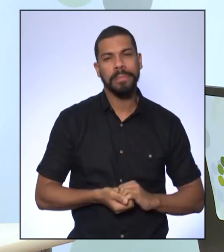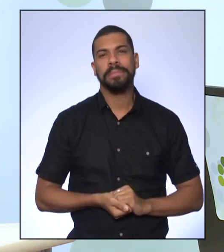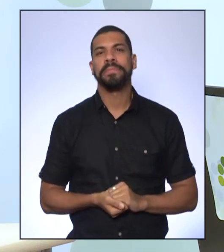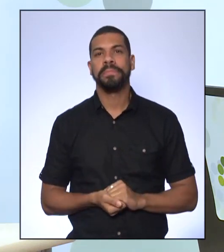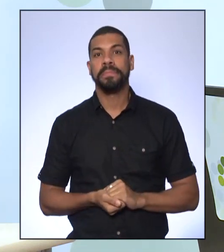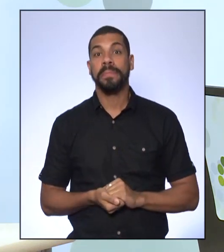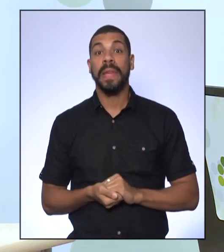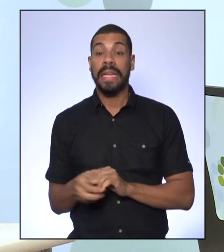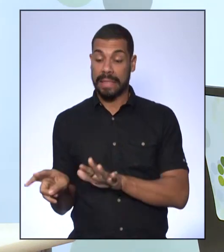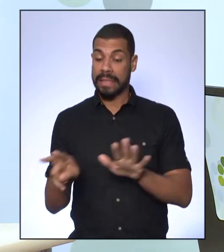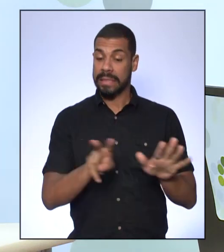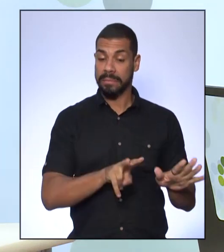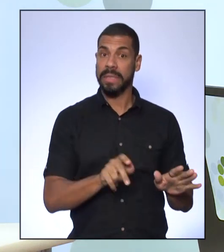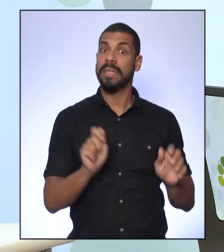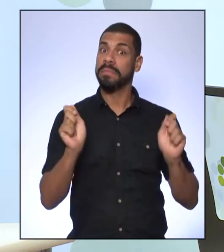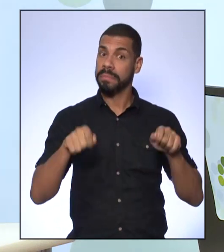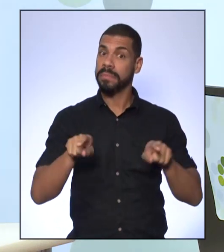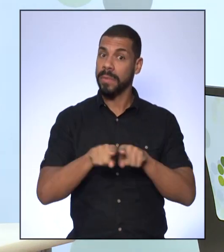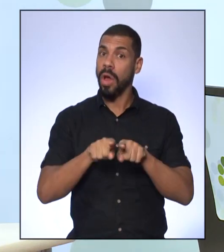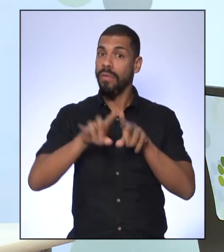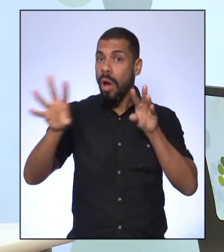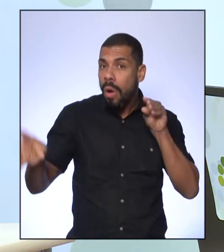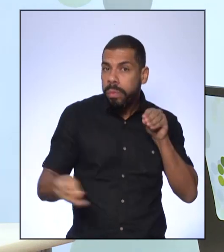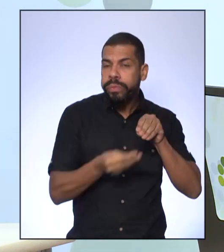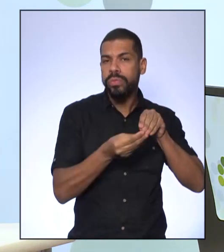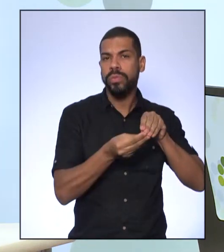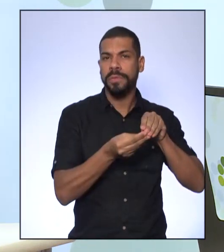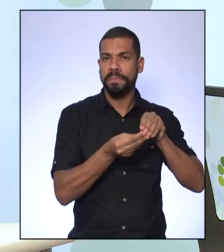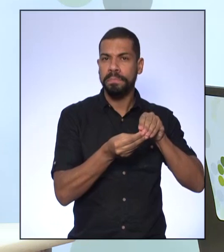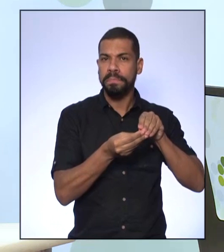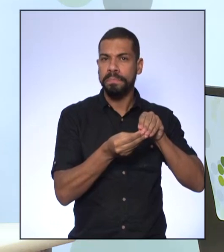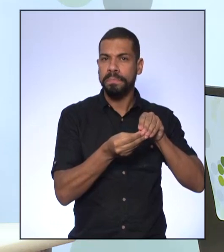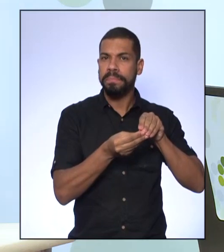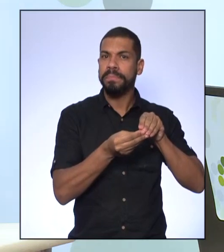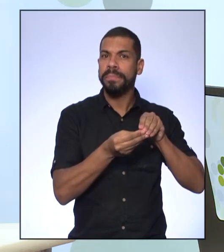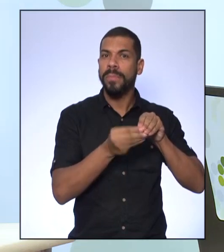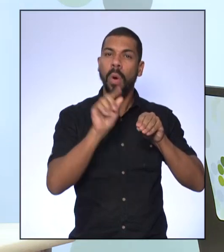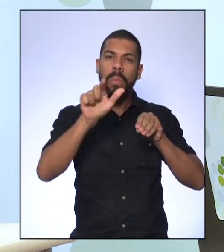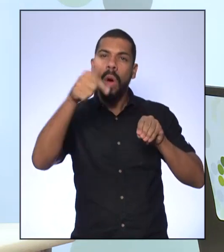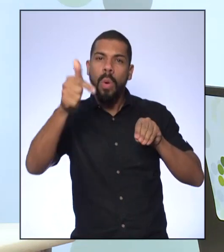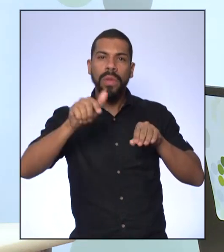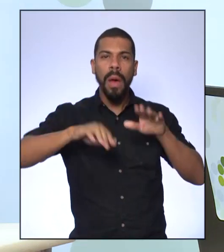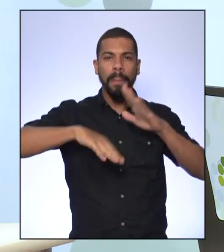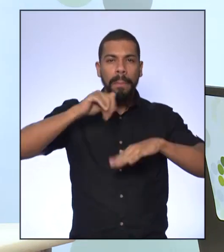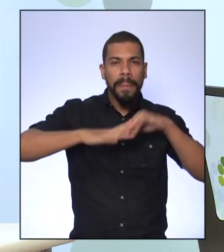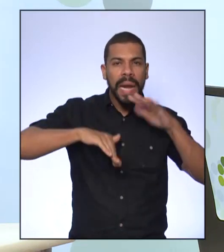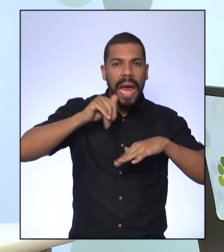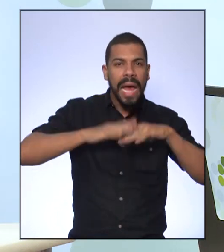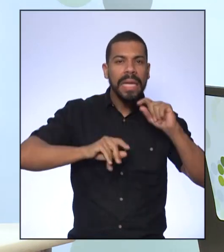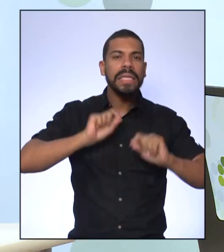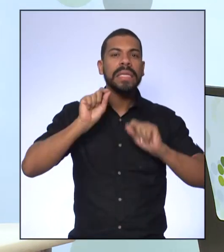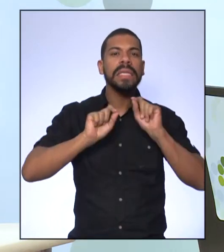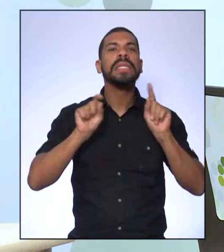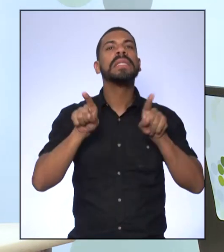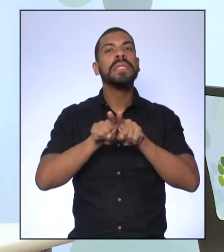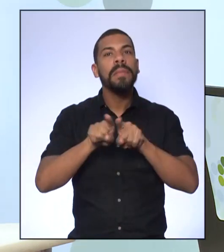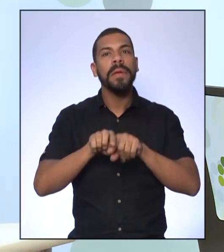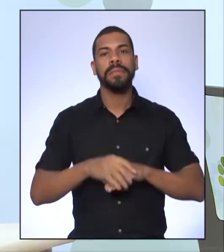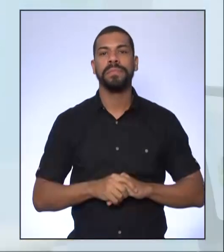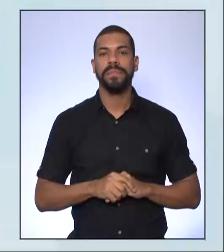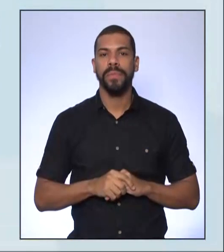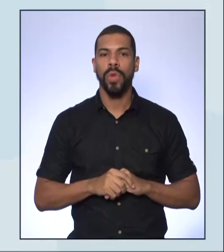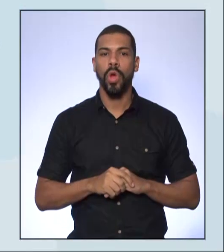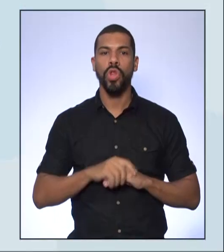na semana passada, e eu vou incluir uma outra habilidade, né, que é essa daí